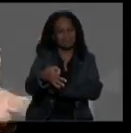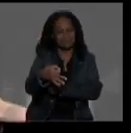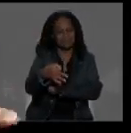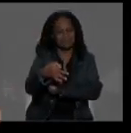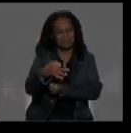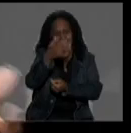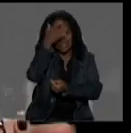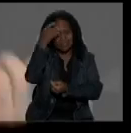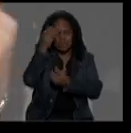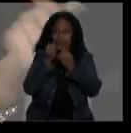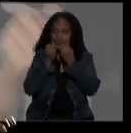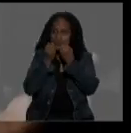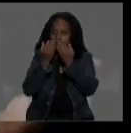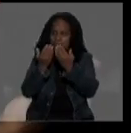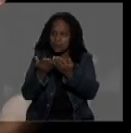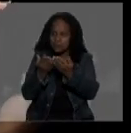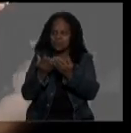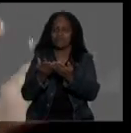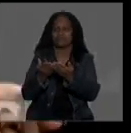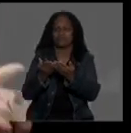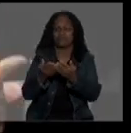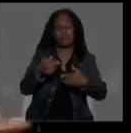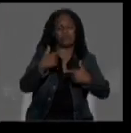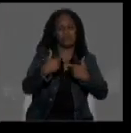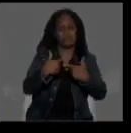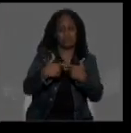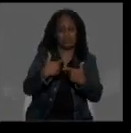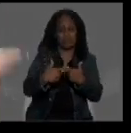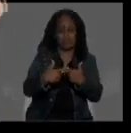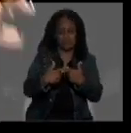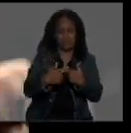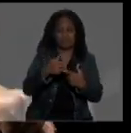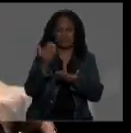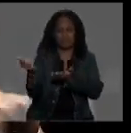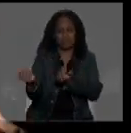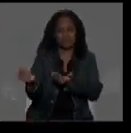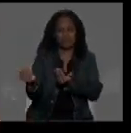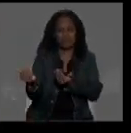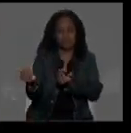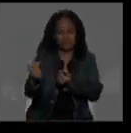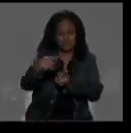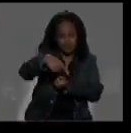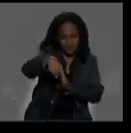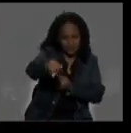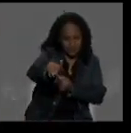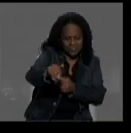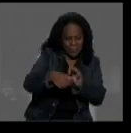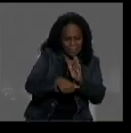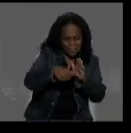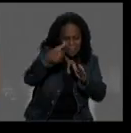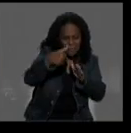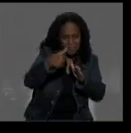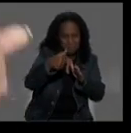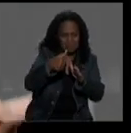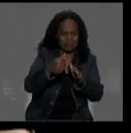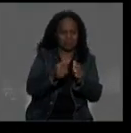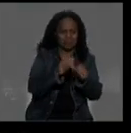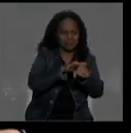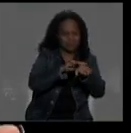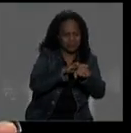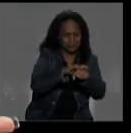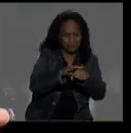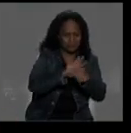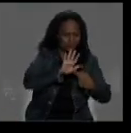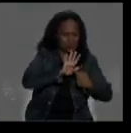que deram depoimento só deram depoimento porque foi aquele jovem que buscou e nos